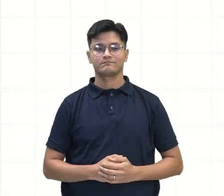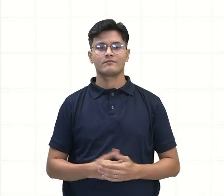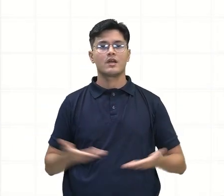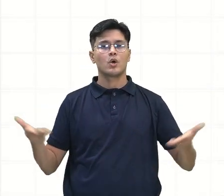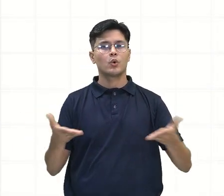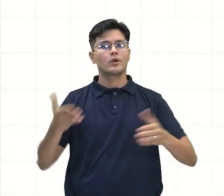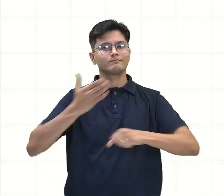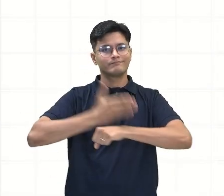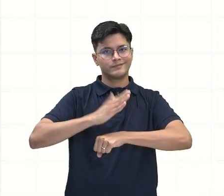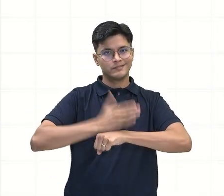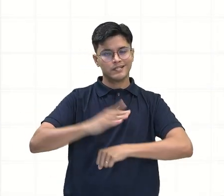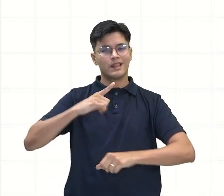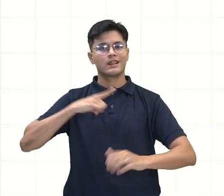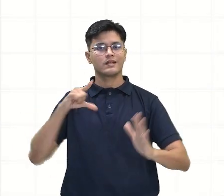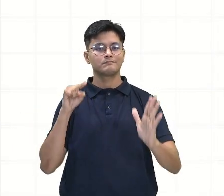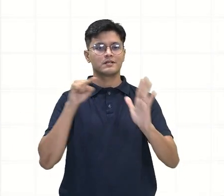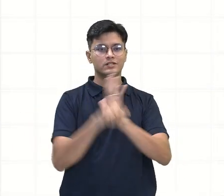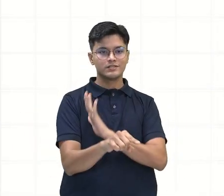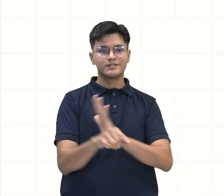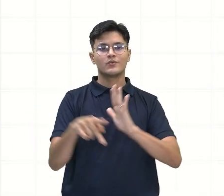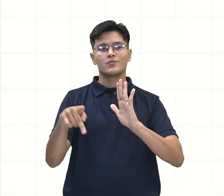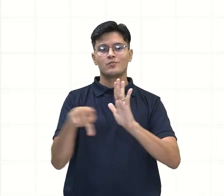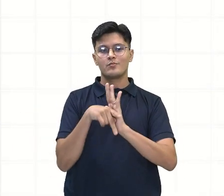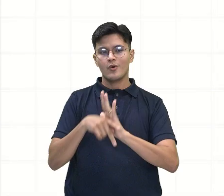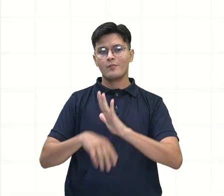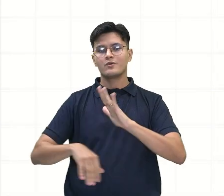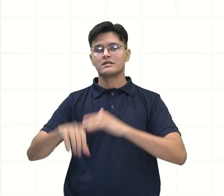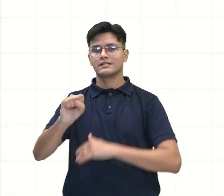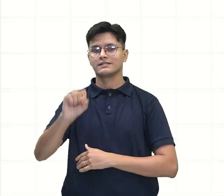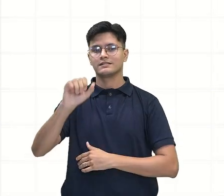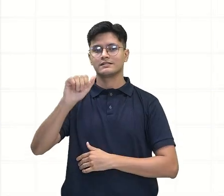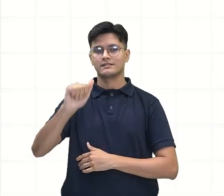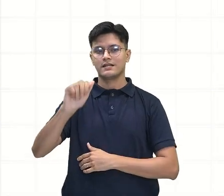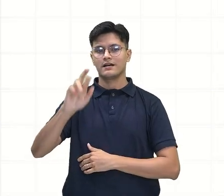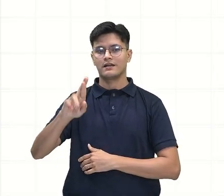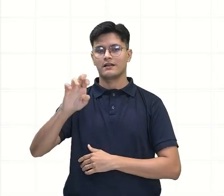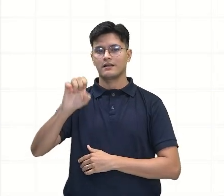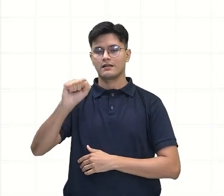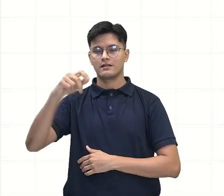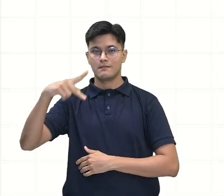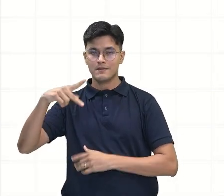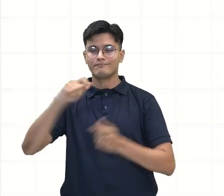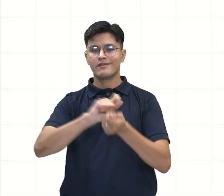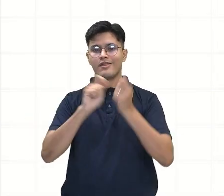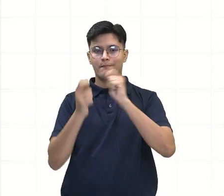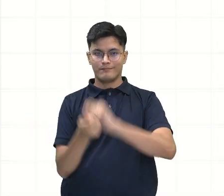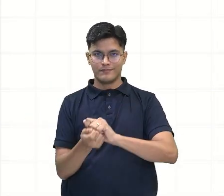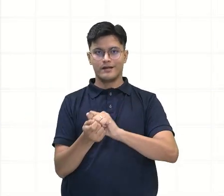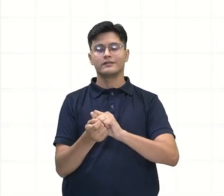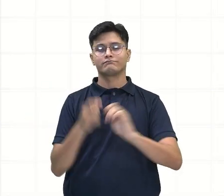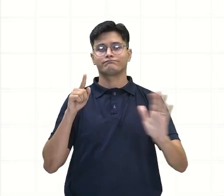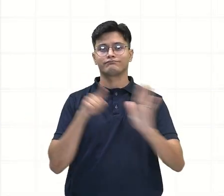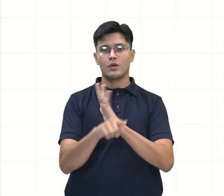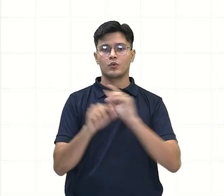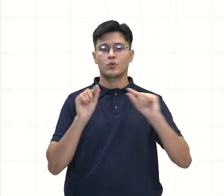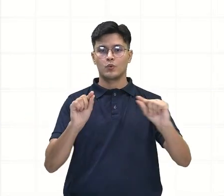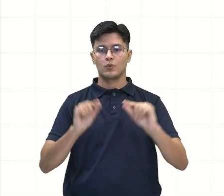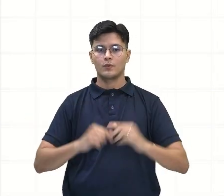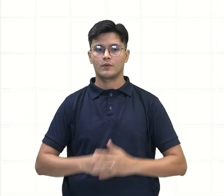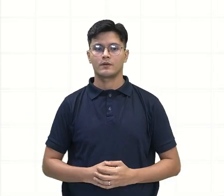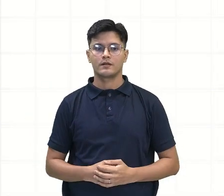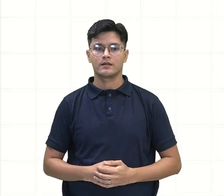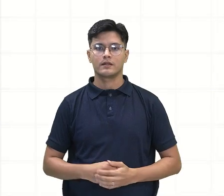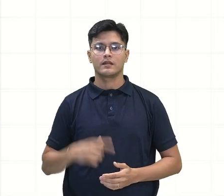praticar aqui uma questão do Serasa adaptada que fala o seguinte. Qual o número escrito no